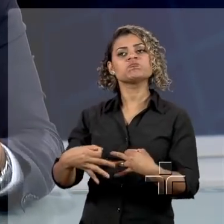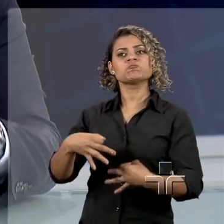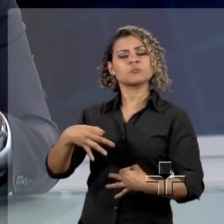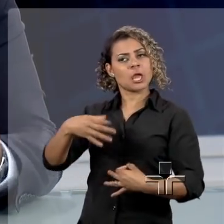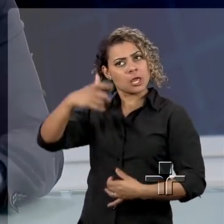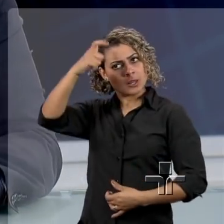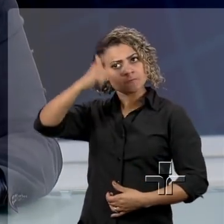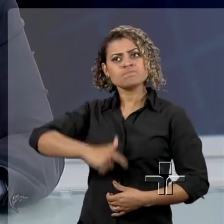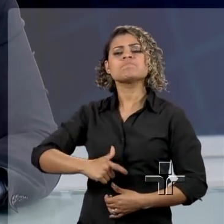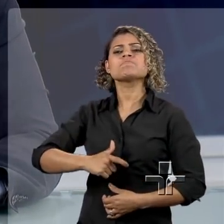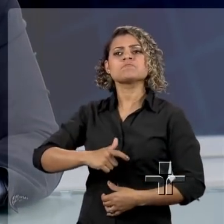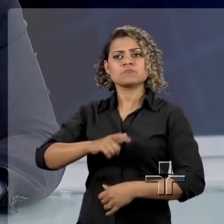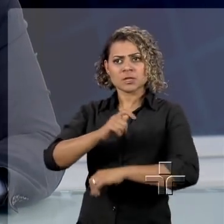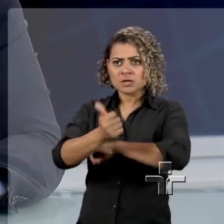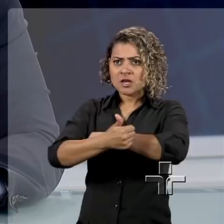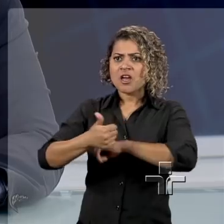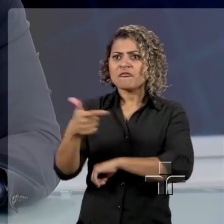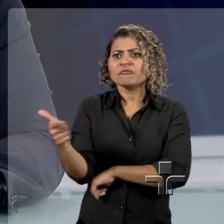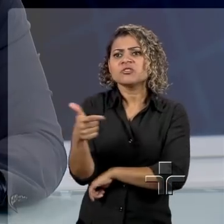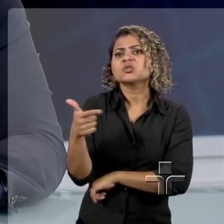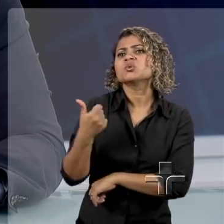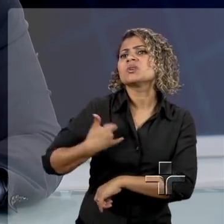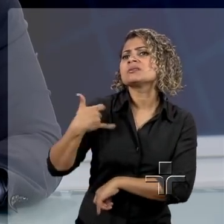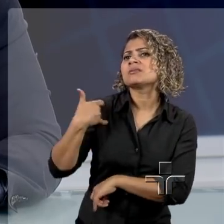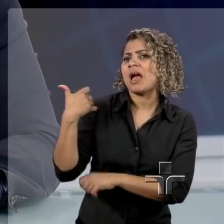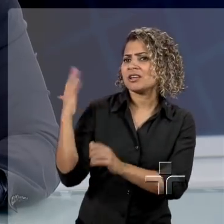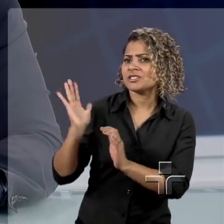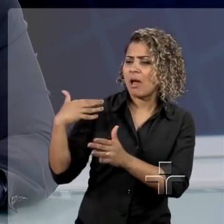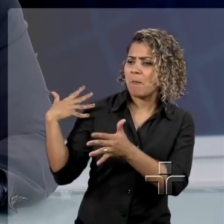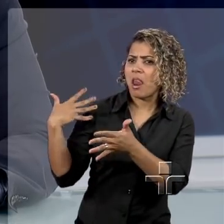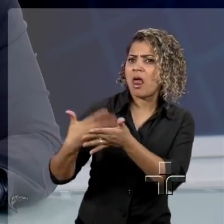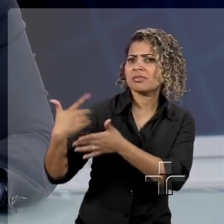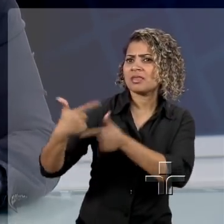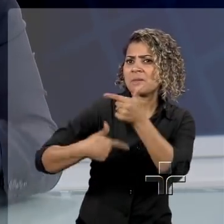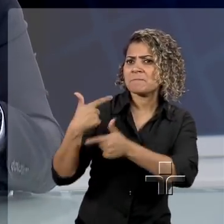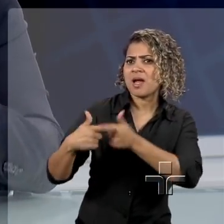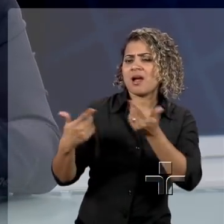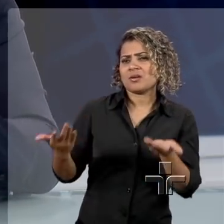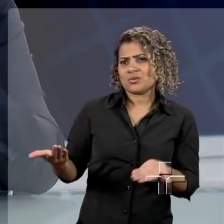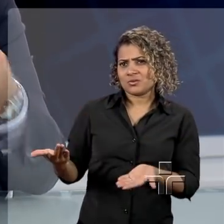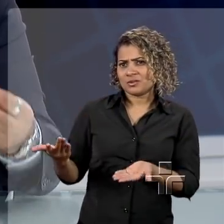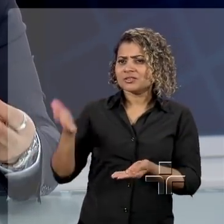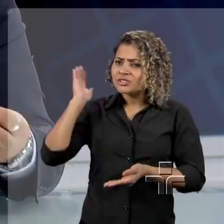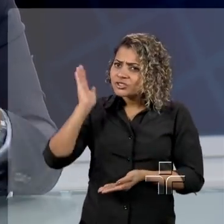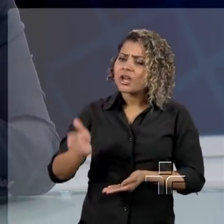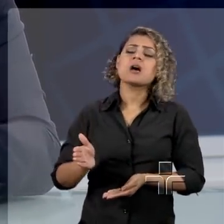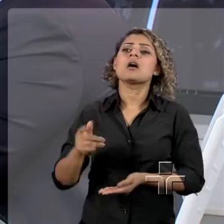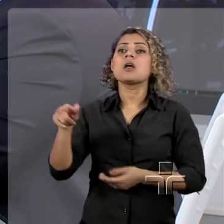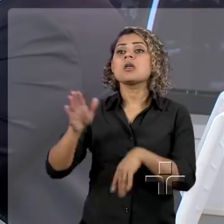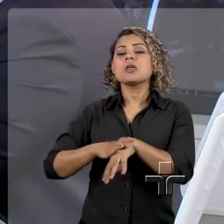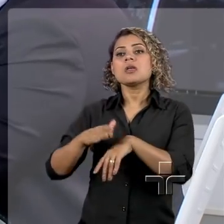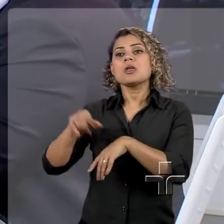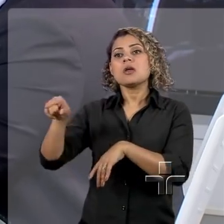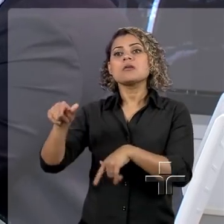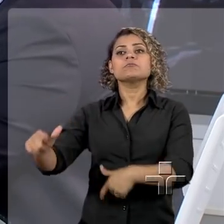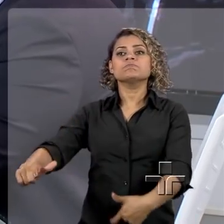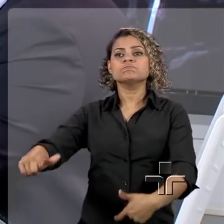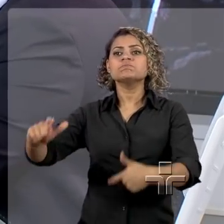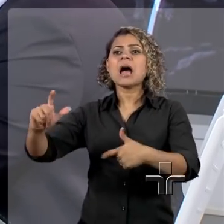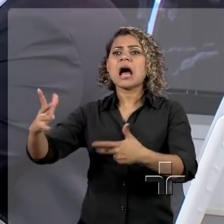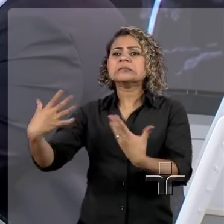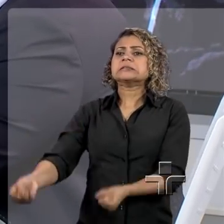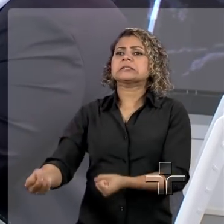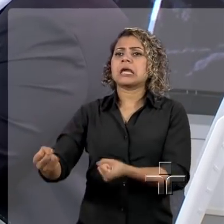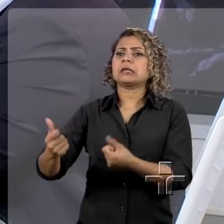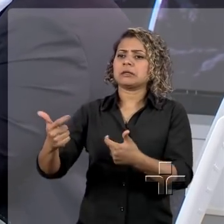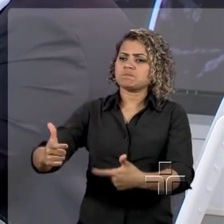ousadia no exercício de 22 anos de magistratura federal para o país, em que ele assume uma missão, vai assumir